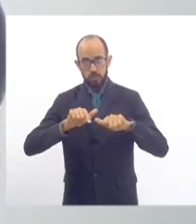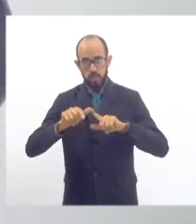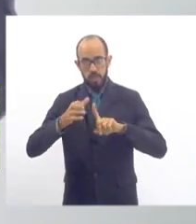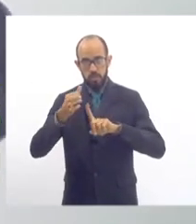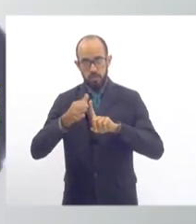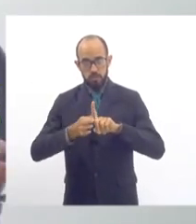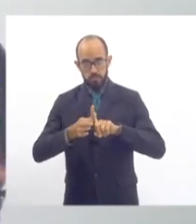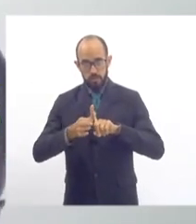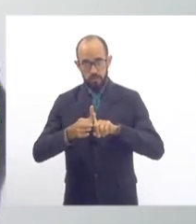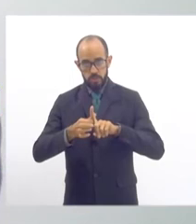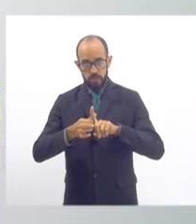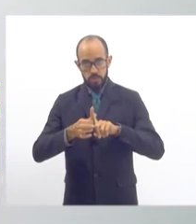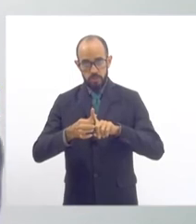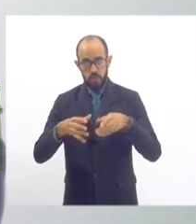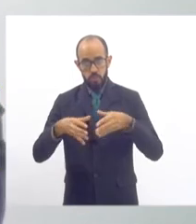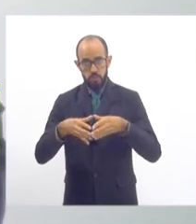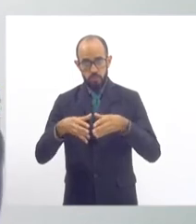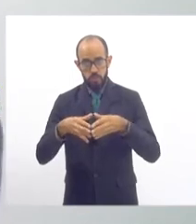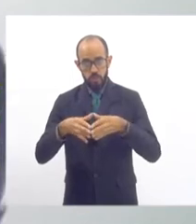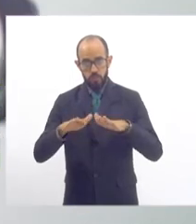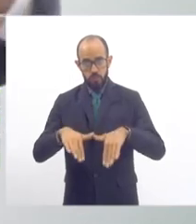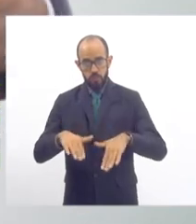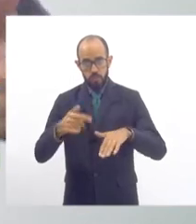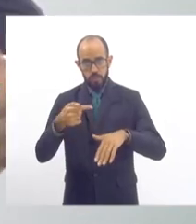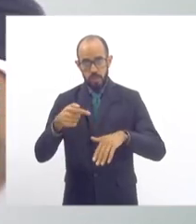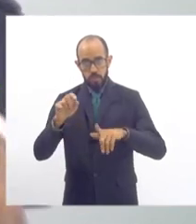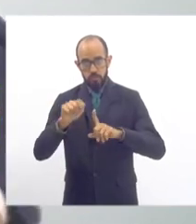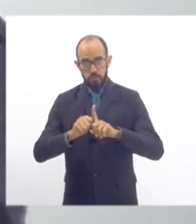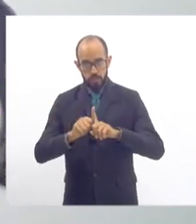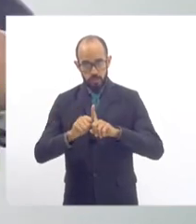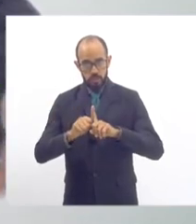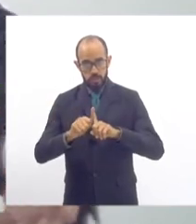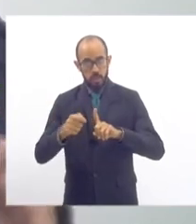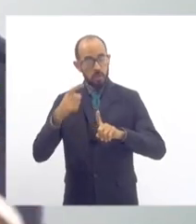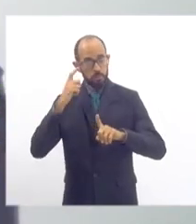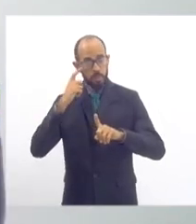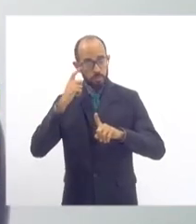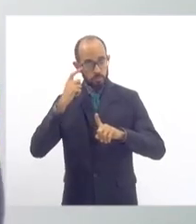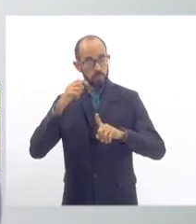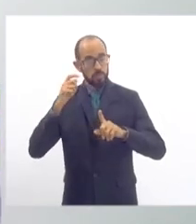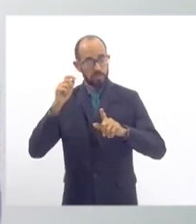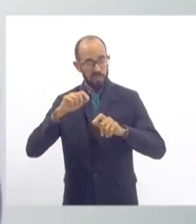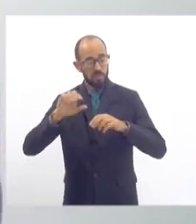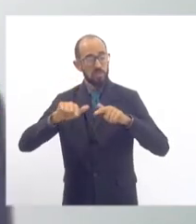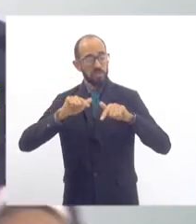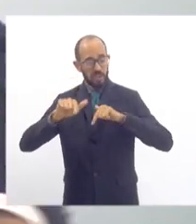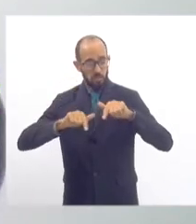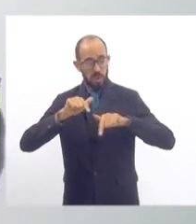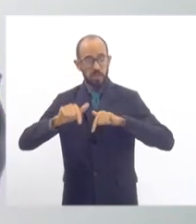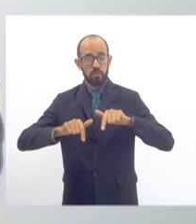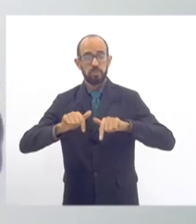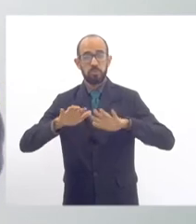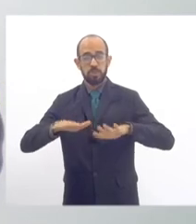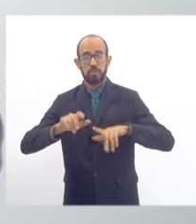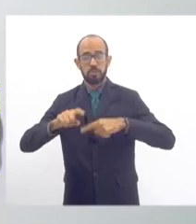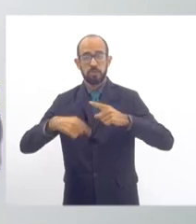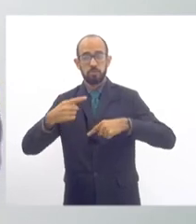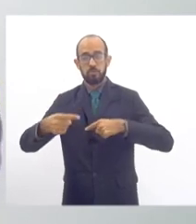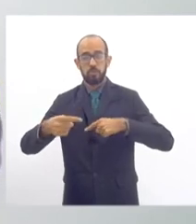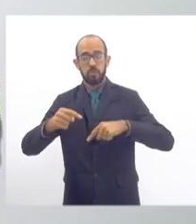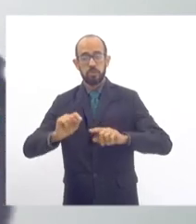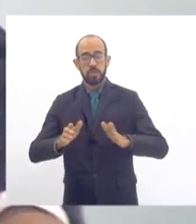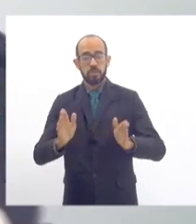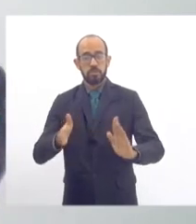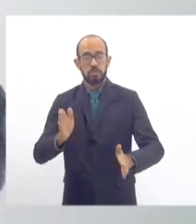a comissão ficou 7 meses com o processo, imagino que tenha dado bastante trabalho. E após esse